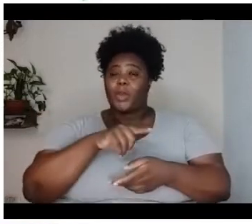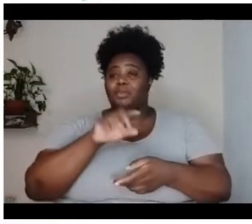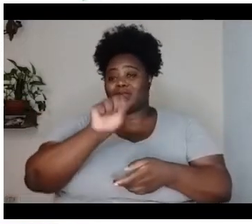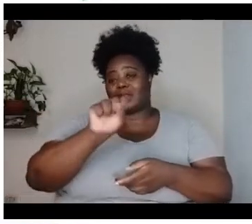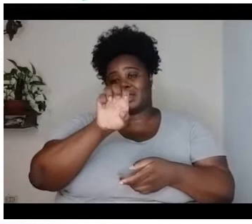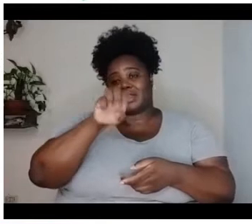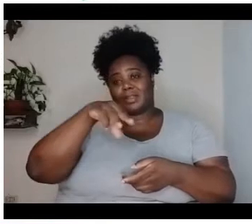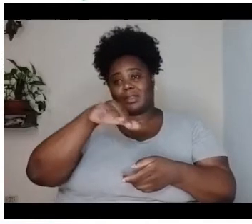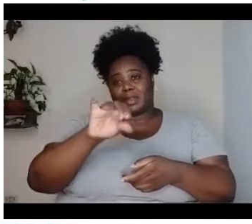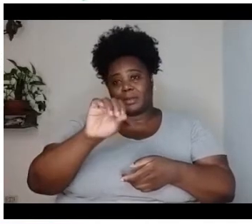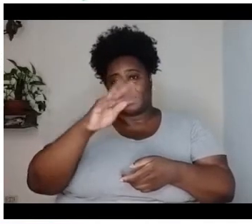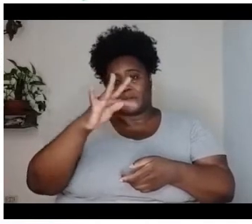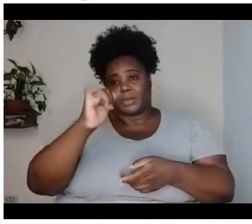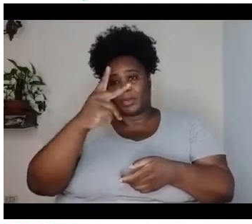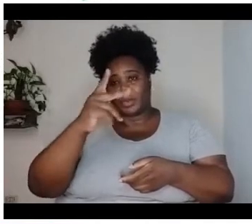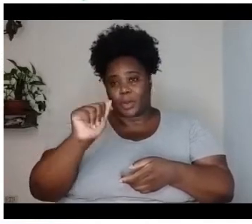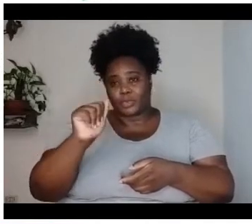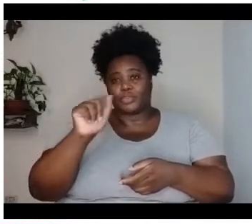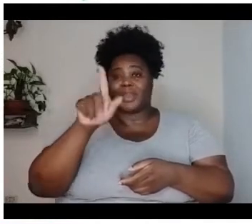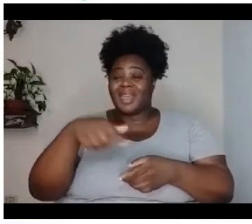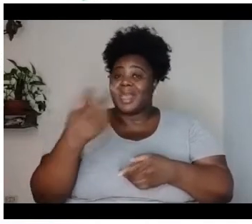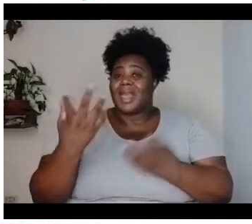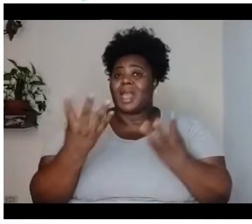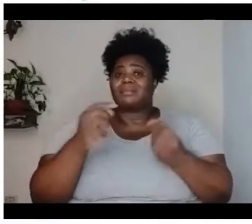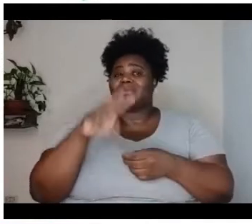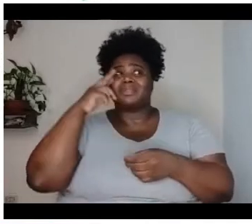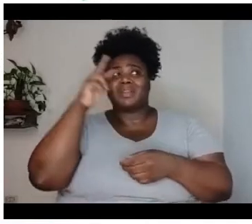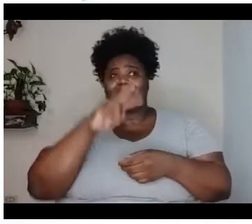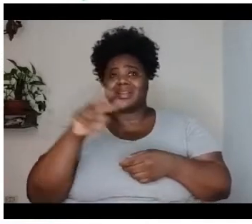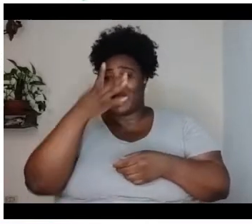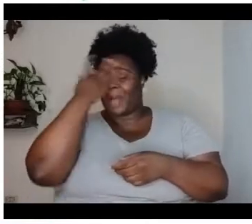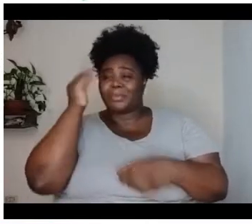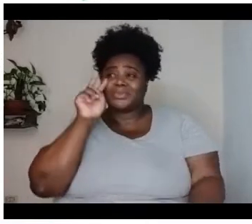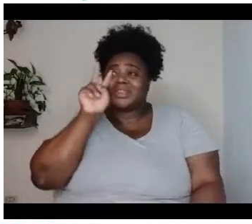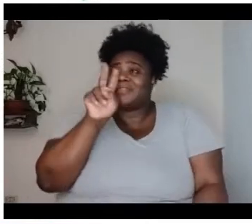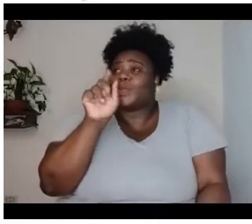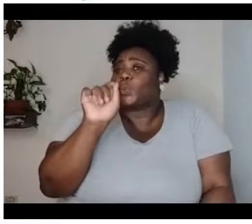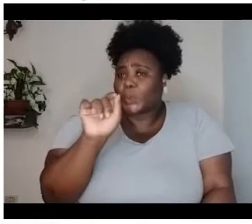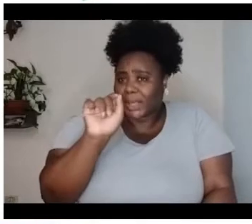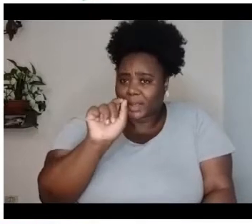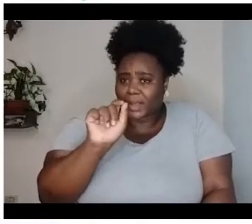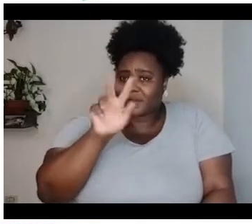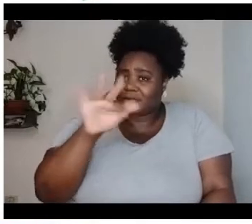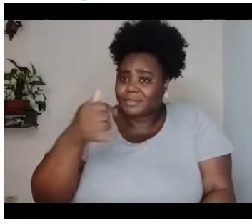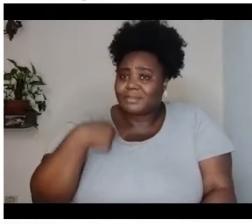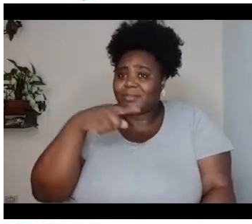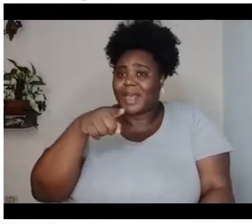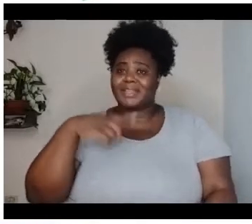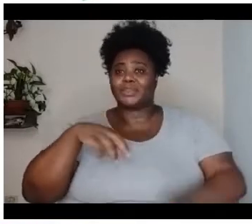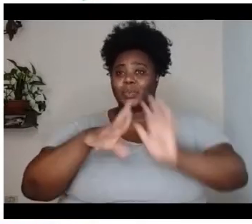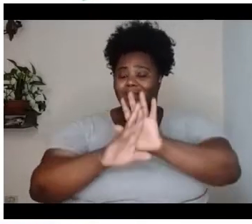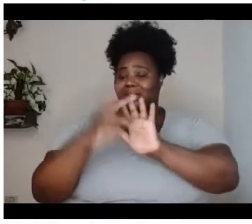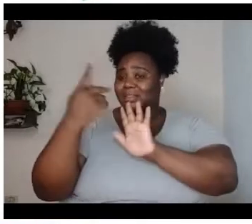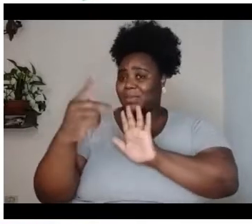Que vai muito do que o observador está vendo aquela imagem, vai muito do referencial dele,